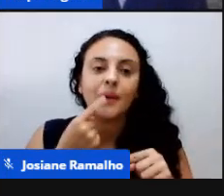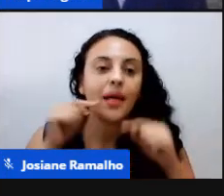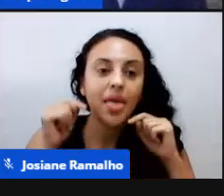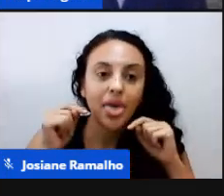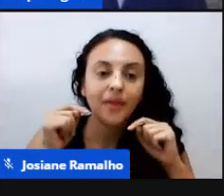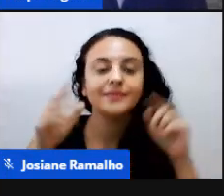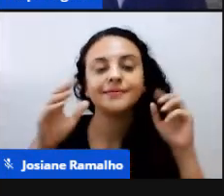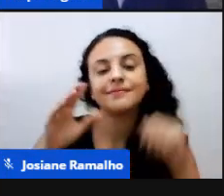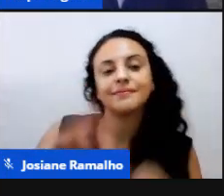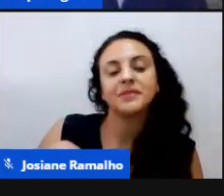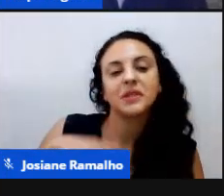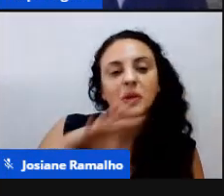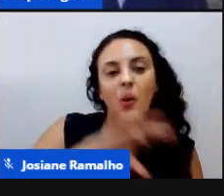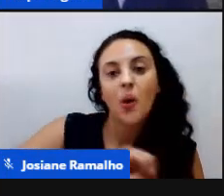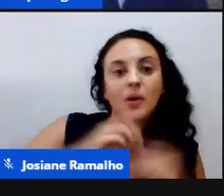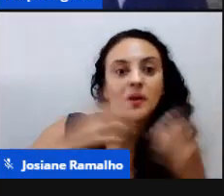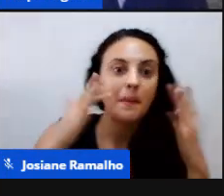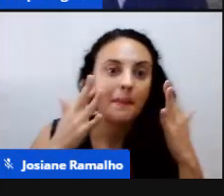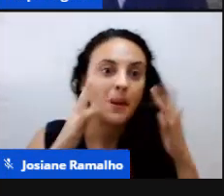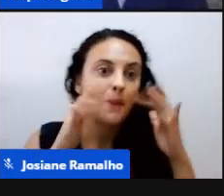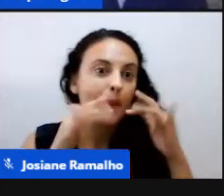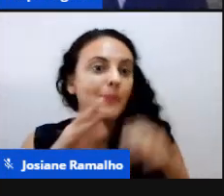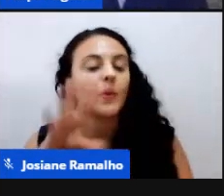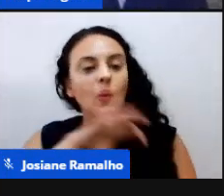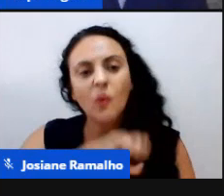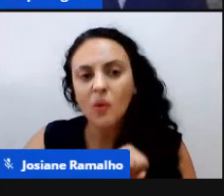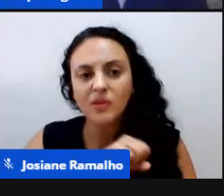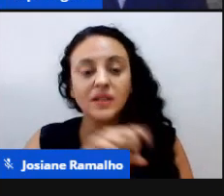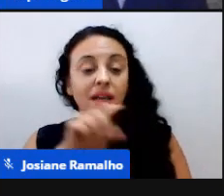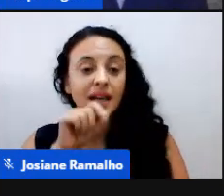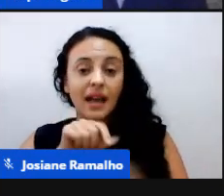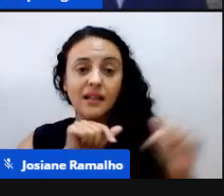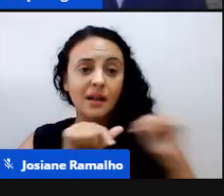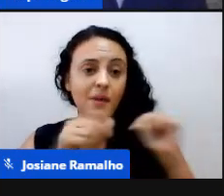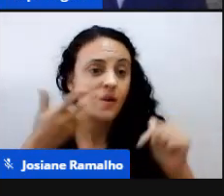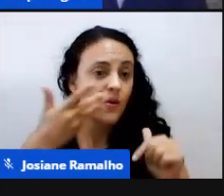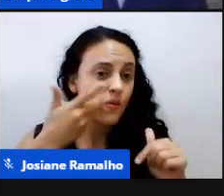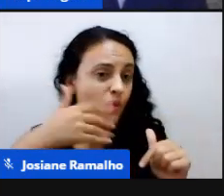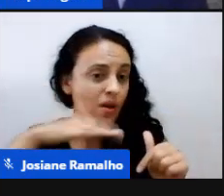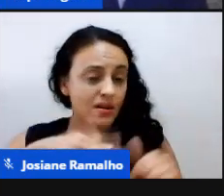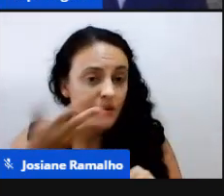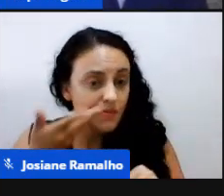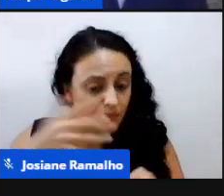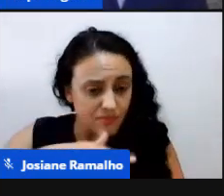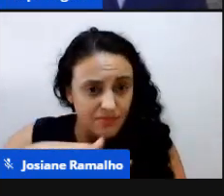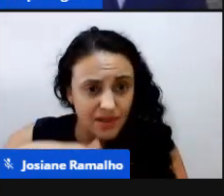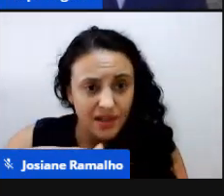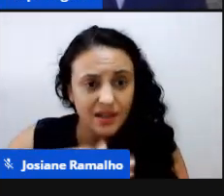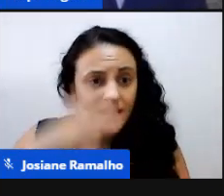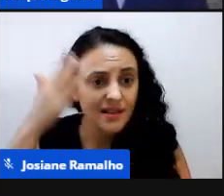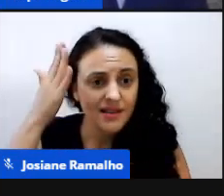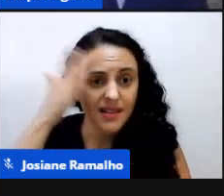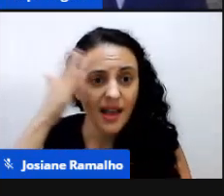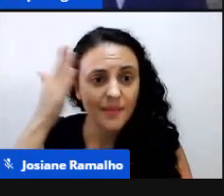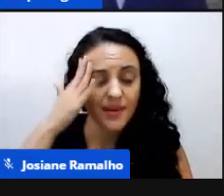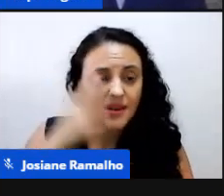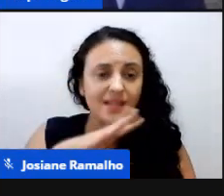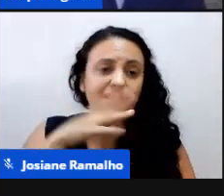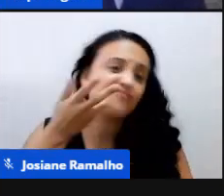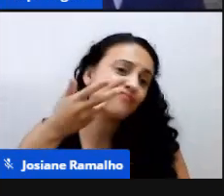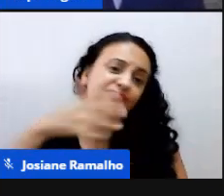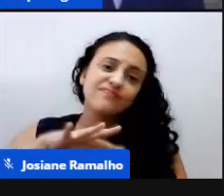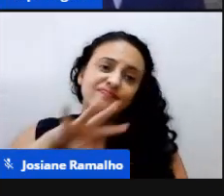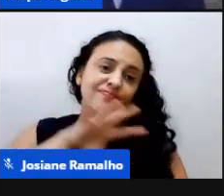mexe os dedinhos. Então, quem trabalha com criança pequena sabe que é muito fácil agradar essa criança, né?